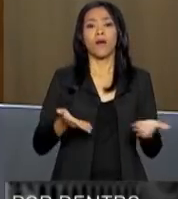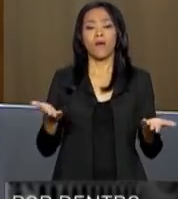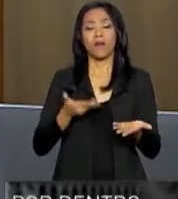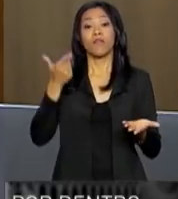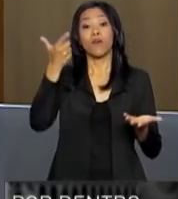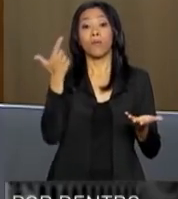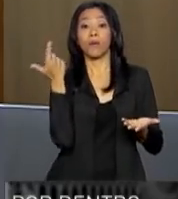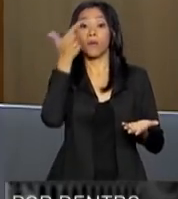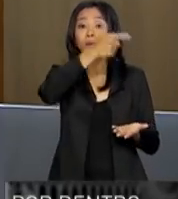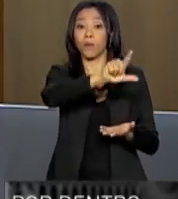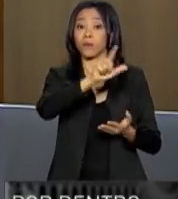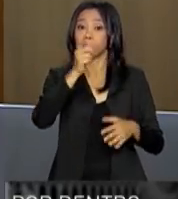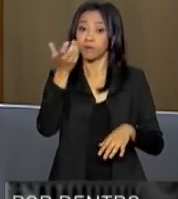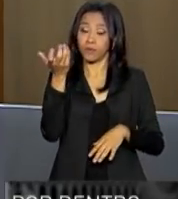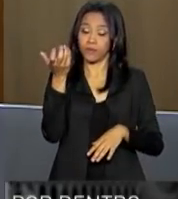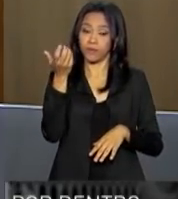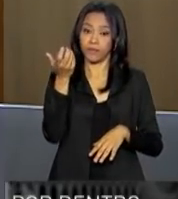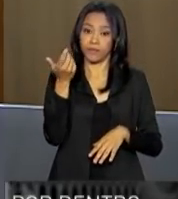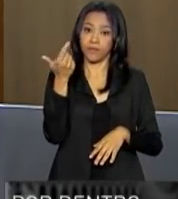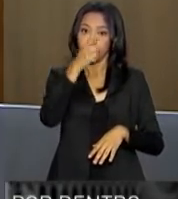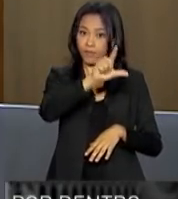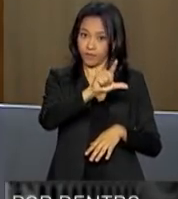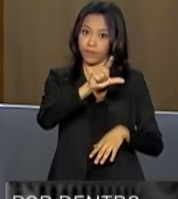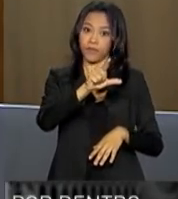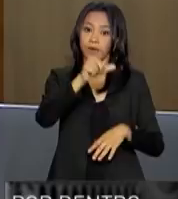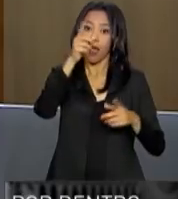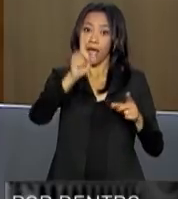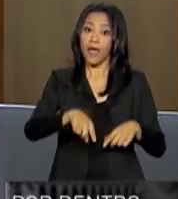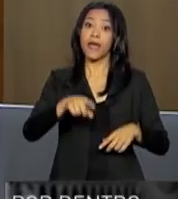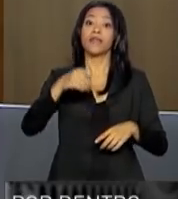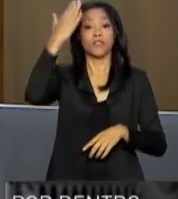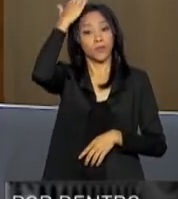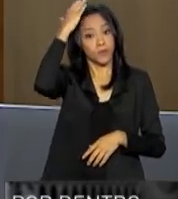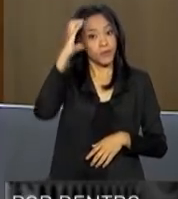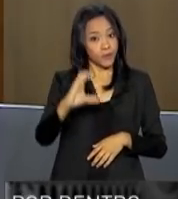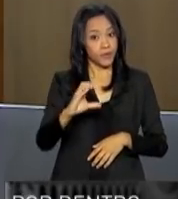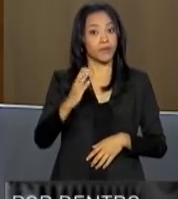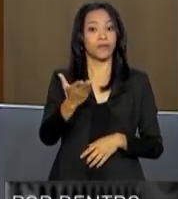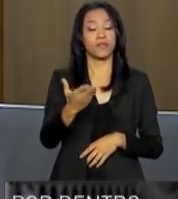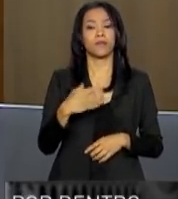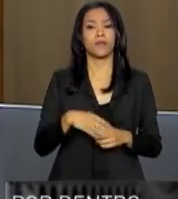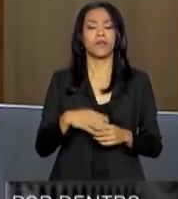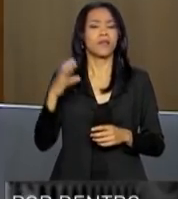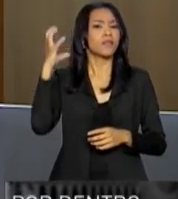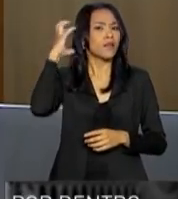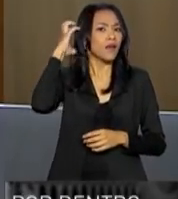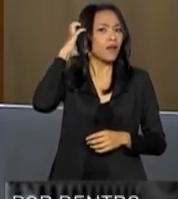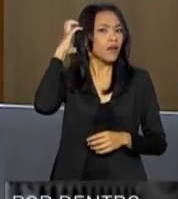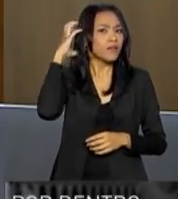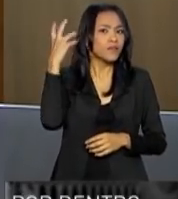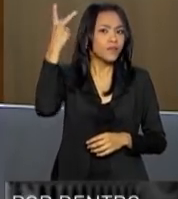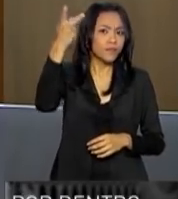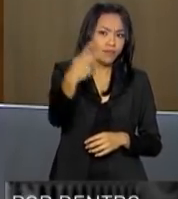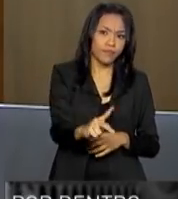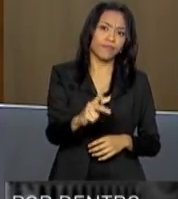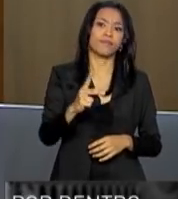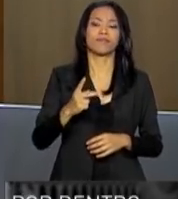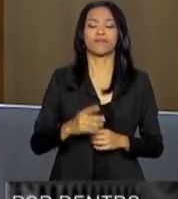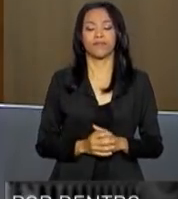região sul a nossa próxima participação ela de curitiba no paraná denise mello na linha da rádio banda b